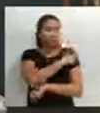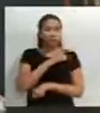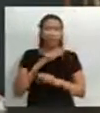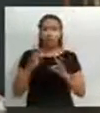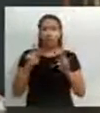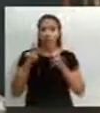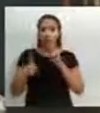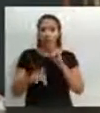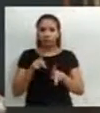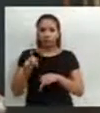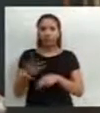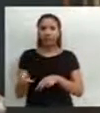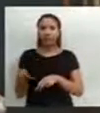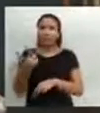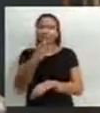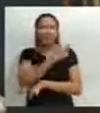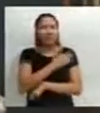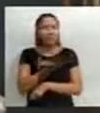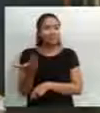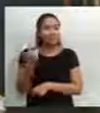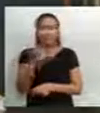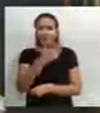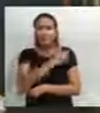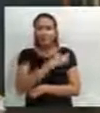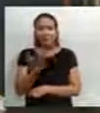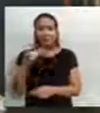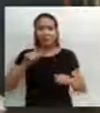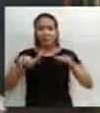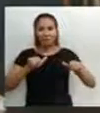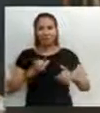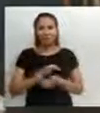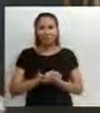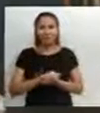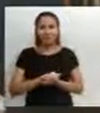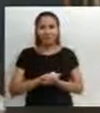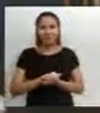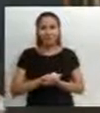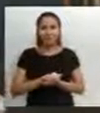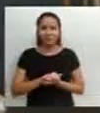rápido, vacinar a nossa população. Vem vacina, bora vacinar e bora trabalhar. Valeu!